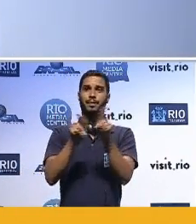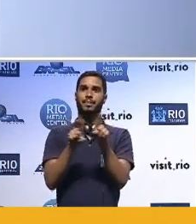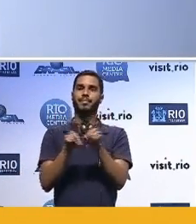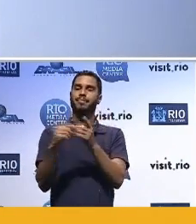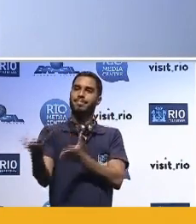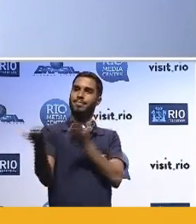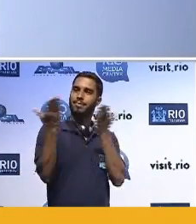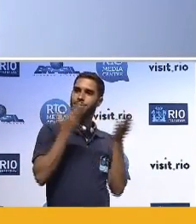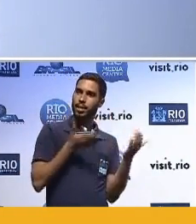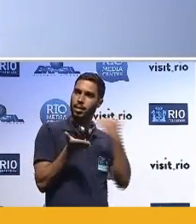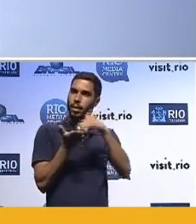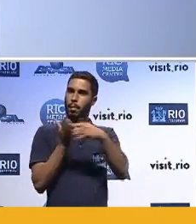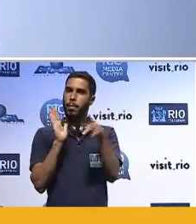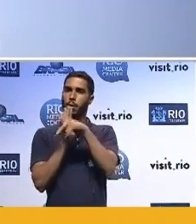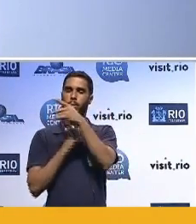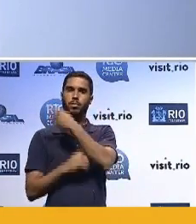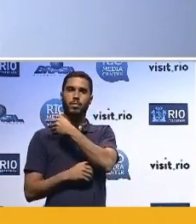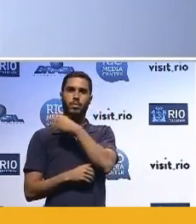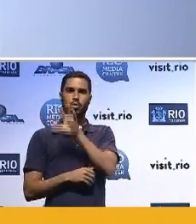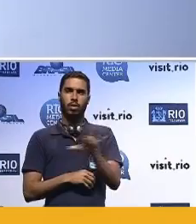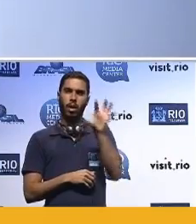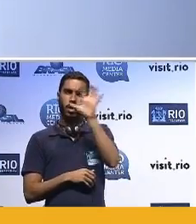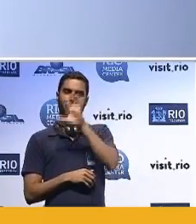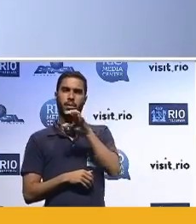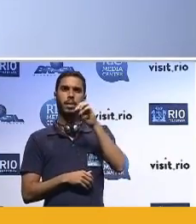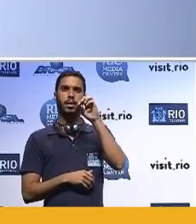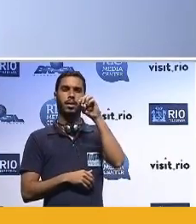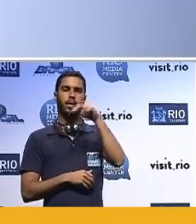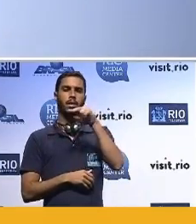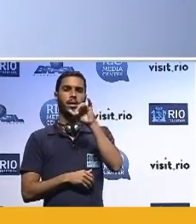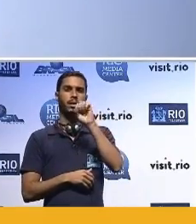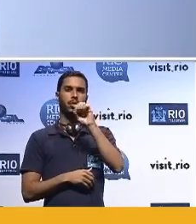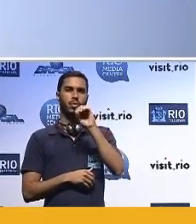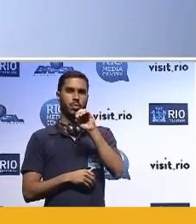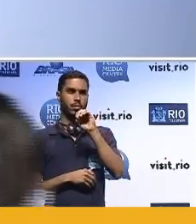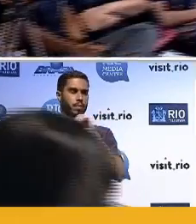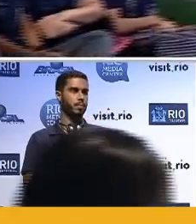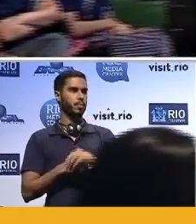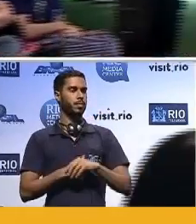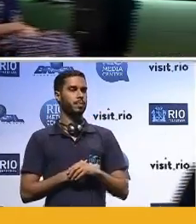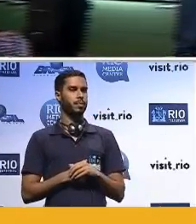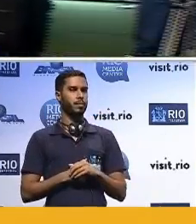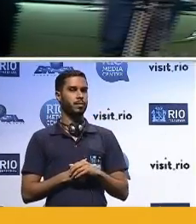Olimpíadas Rio 2016. Vamos ouvir? Nilo Sérgio Félix.